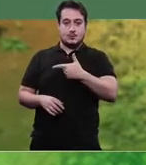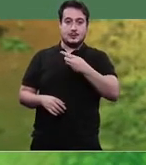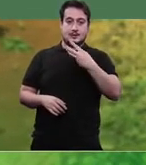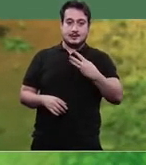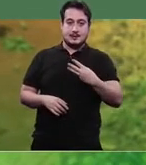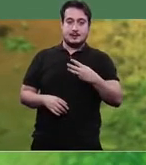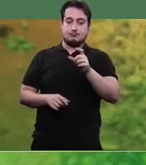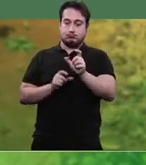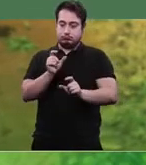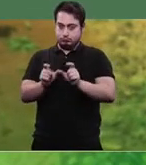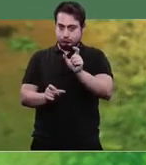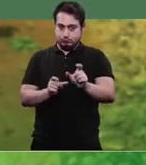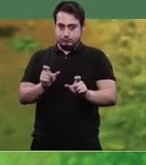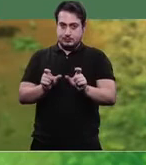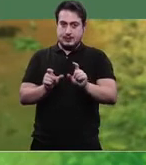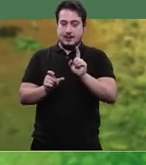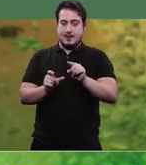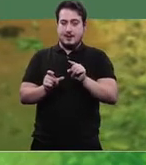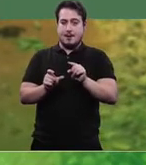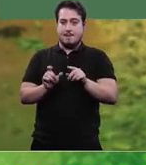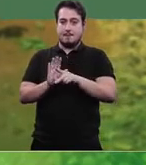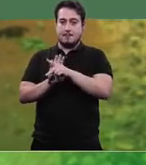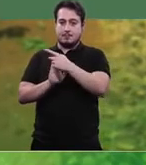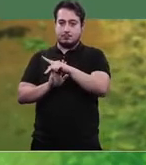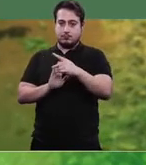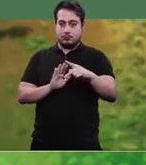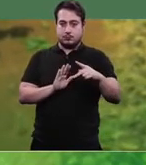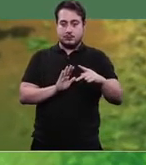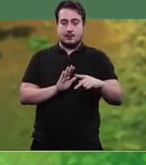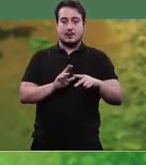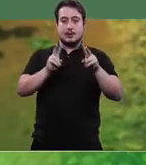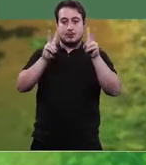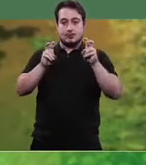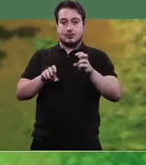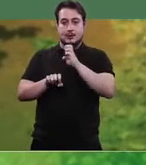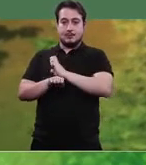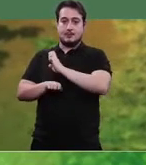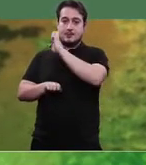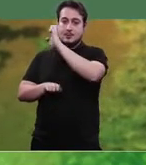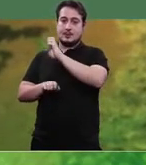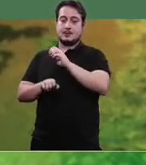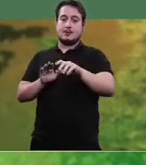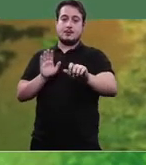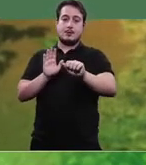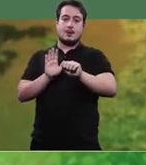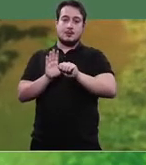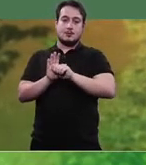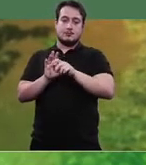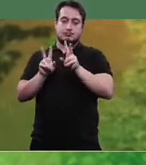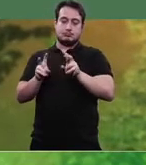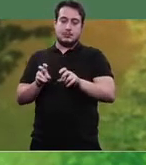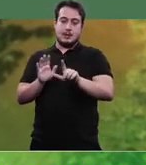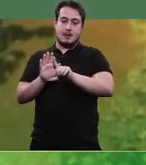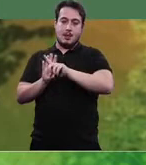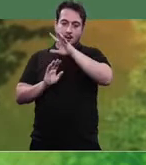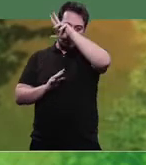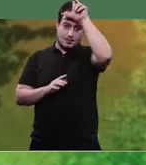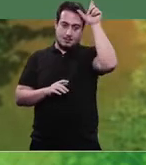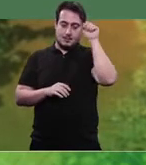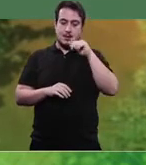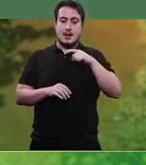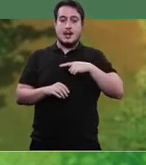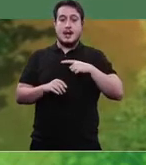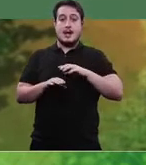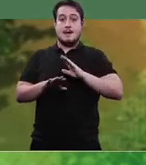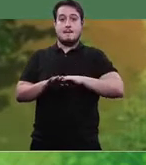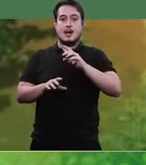o percentual desses 123 produtos na pauta de exportação da Amazônia Legal é maior do que o percentual desses produtos